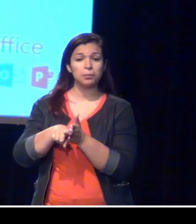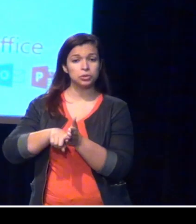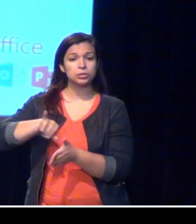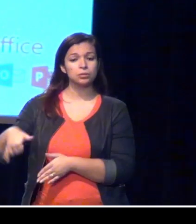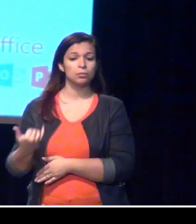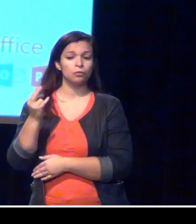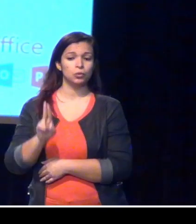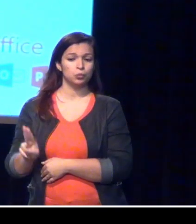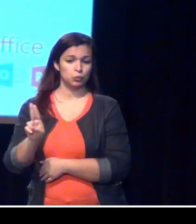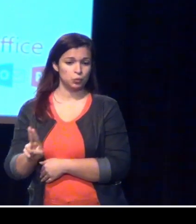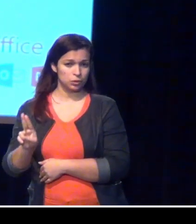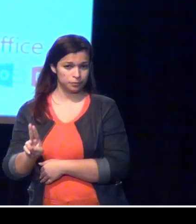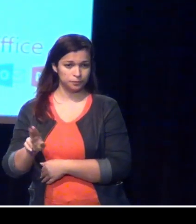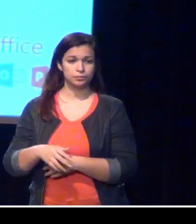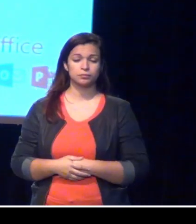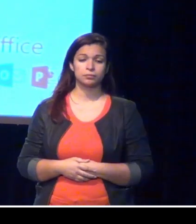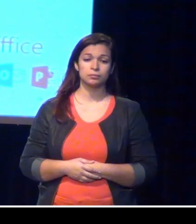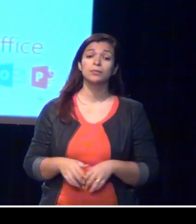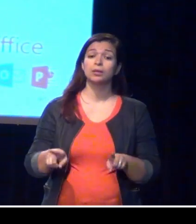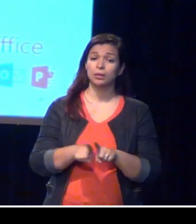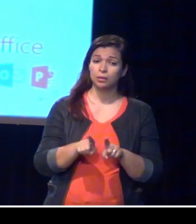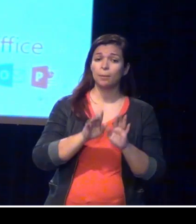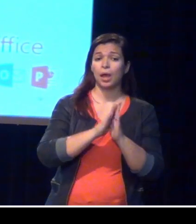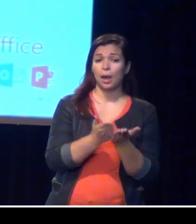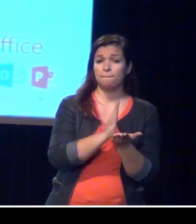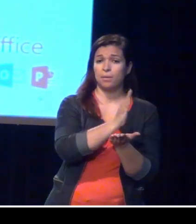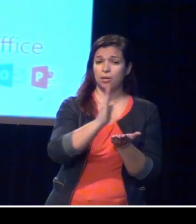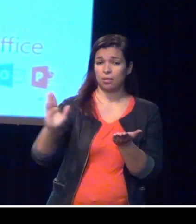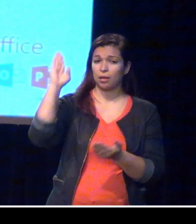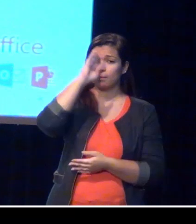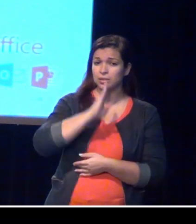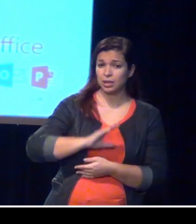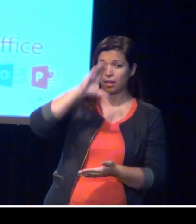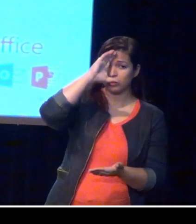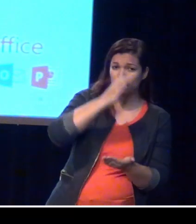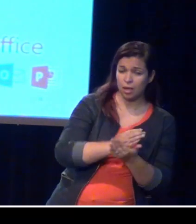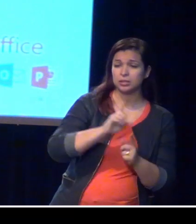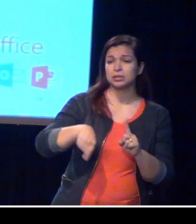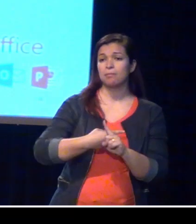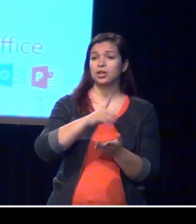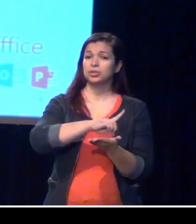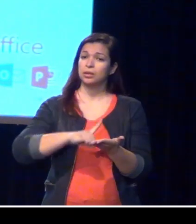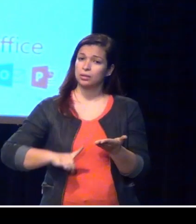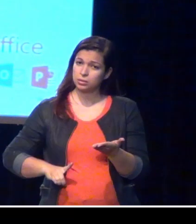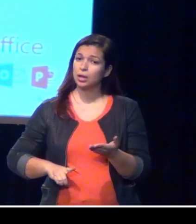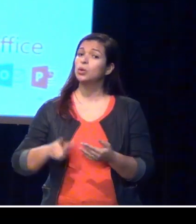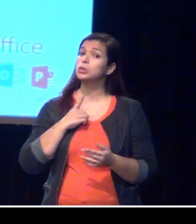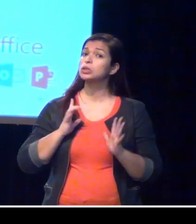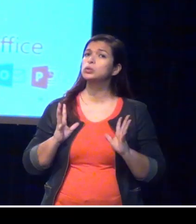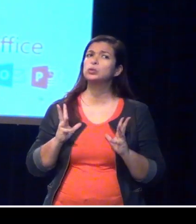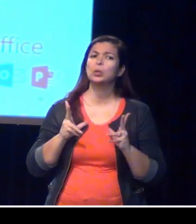né? A Biblioteca Brasileira de Teses e Dissertações, que tem teses e dissertações de todas